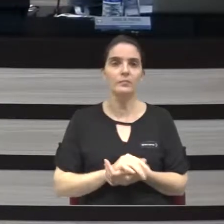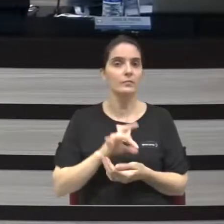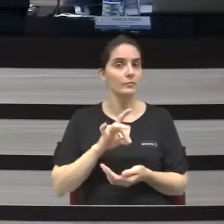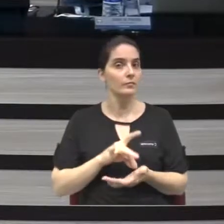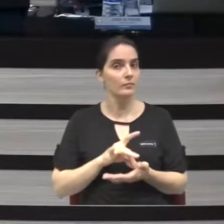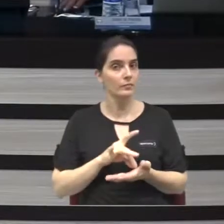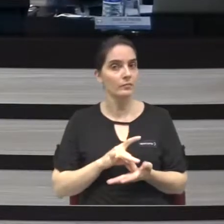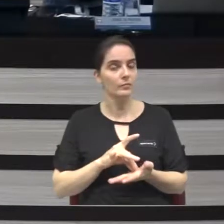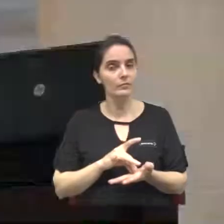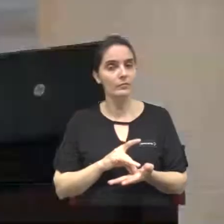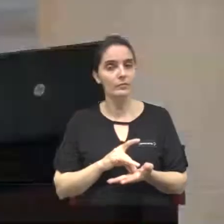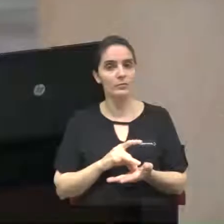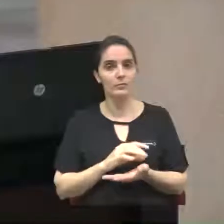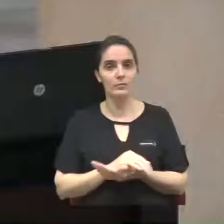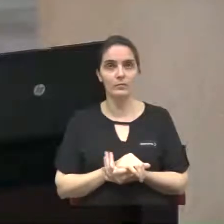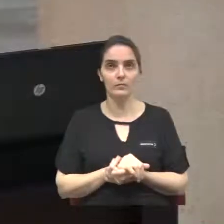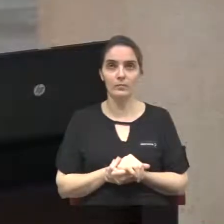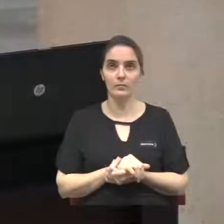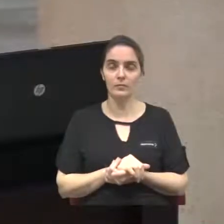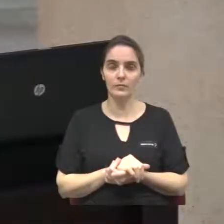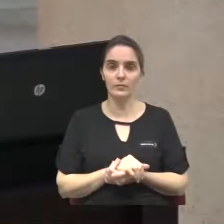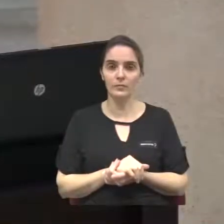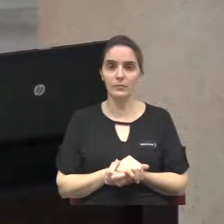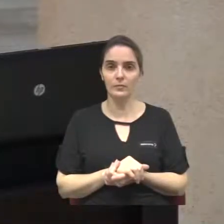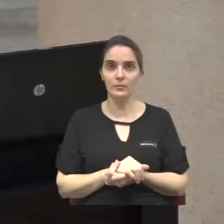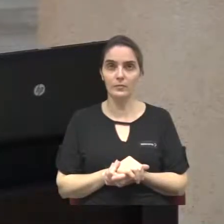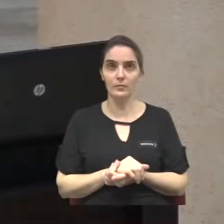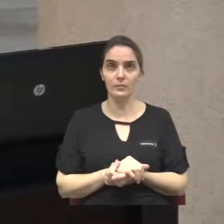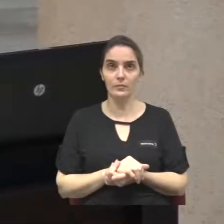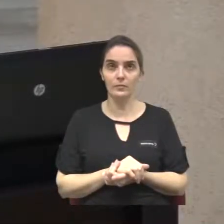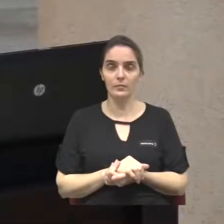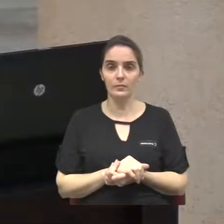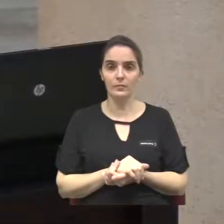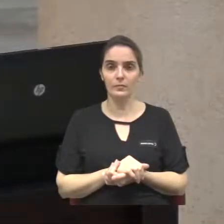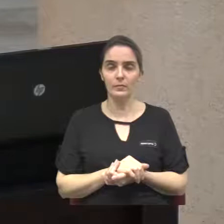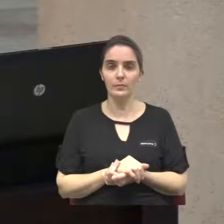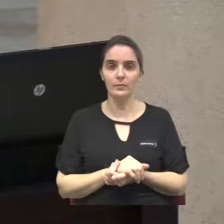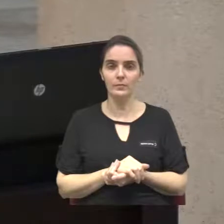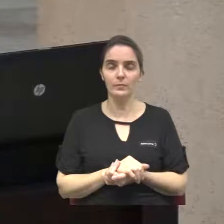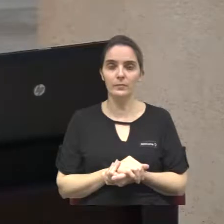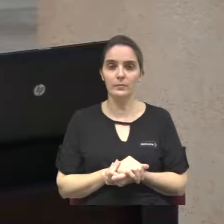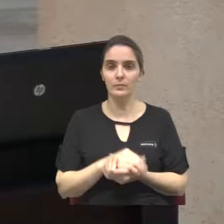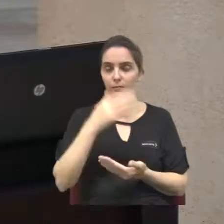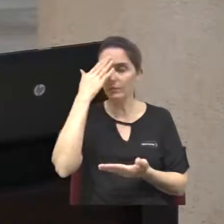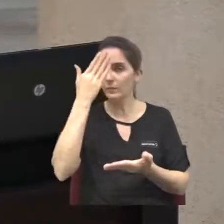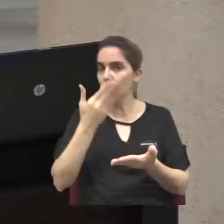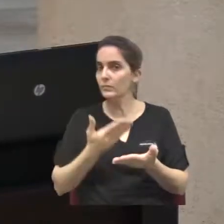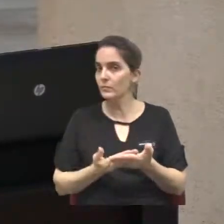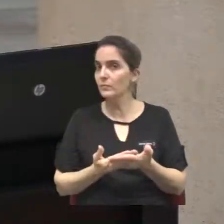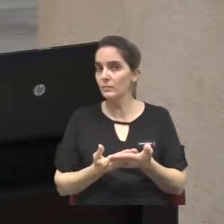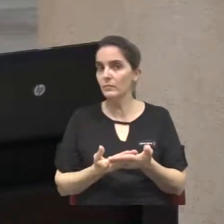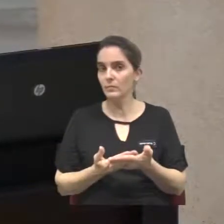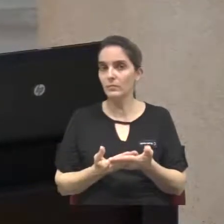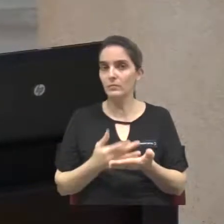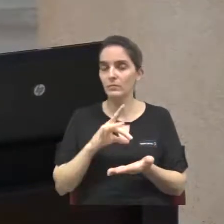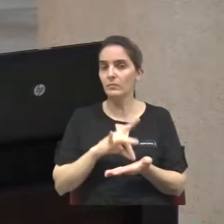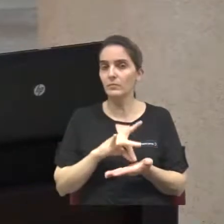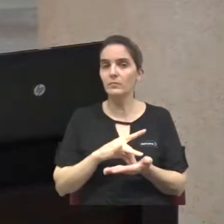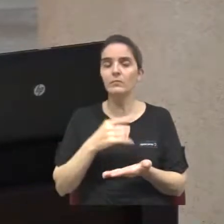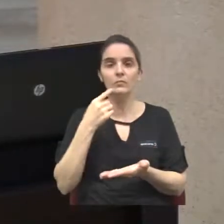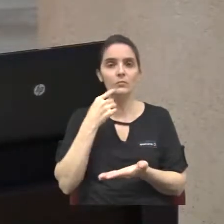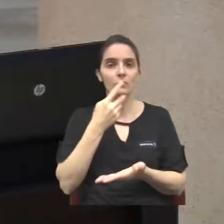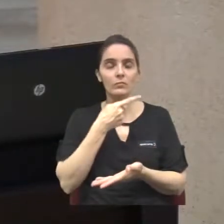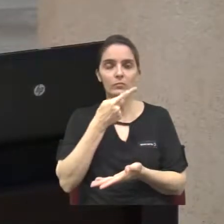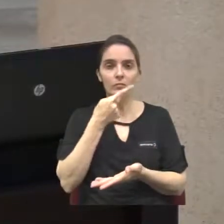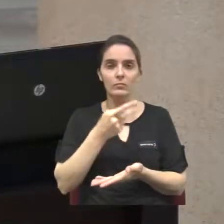pertinente a colocação do vereador Creito. Eu havia